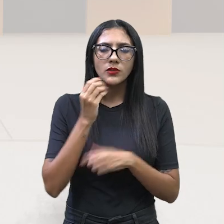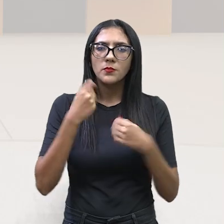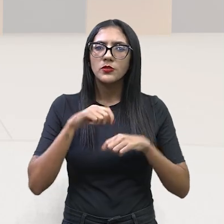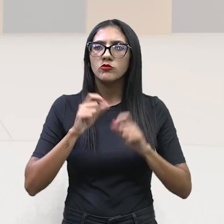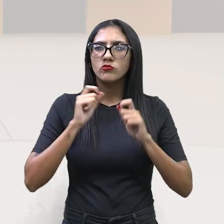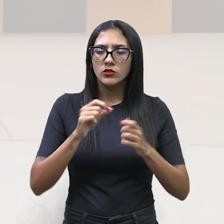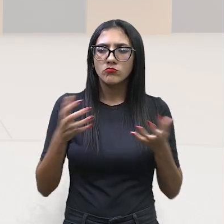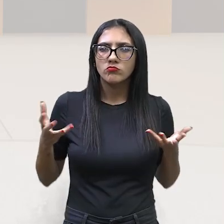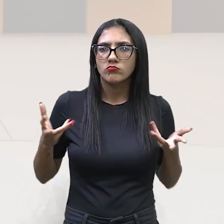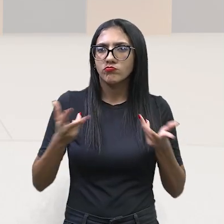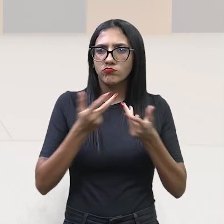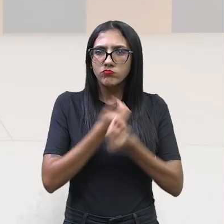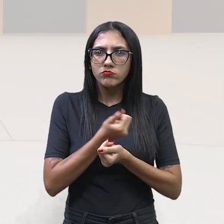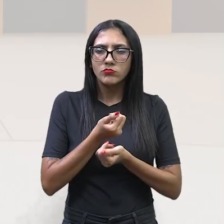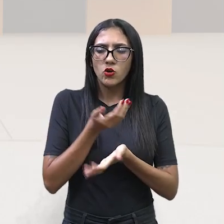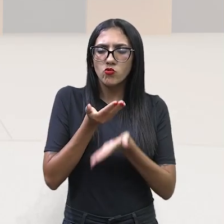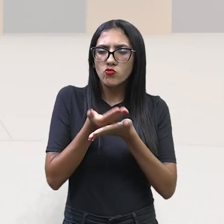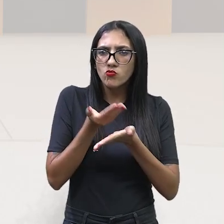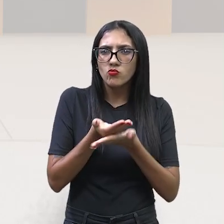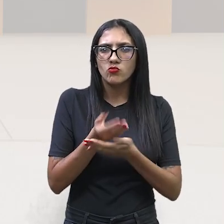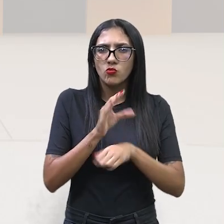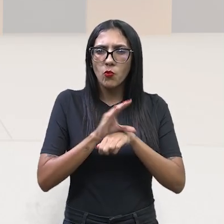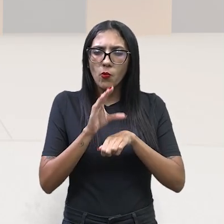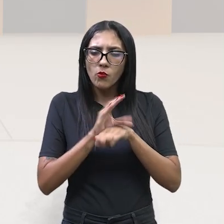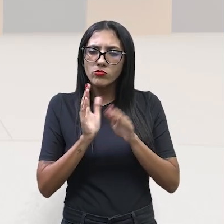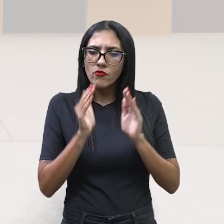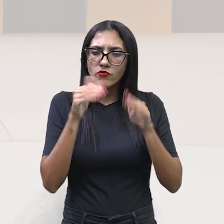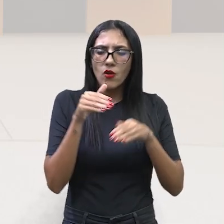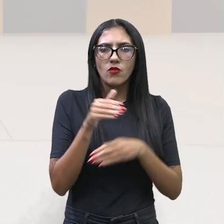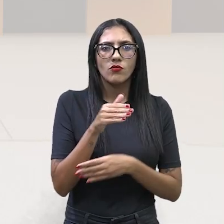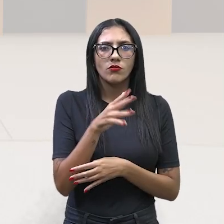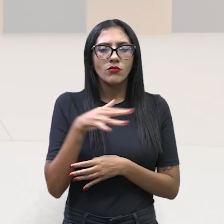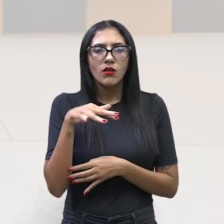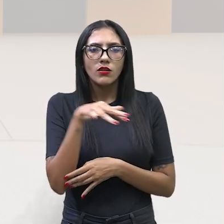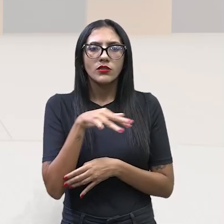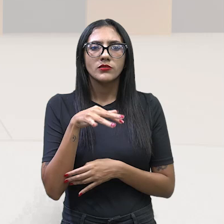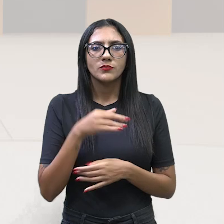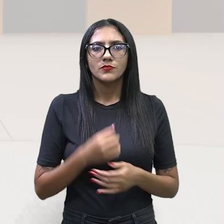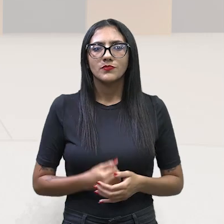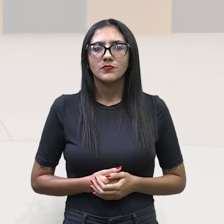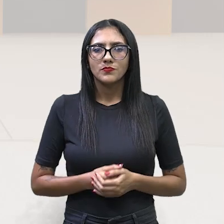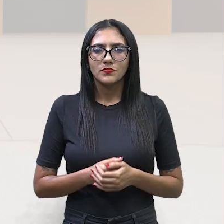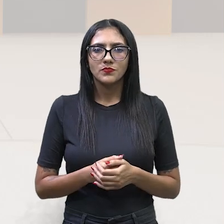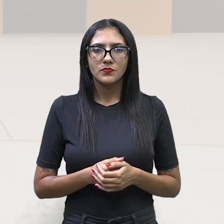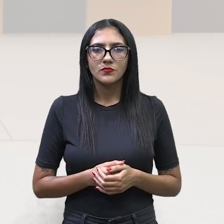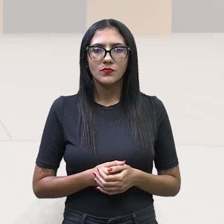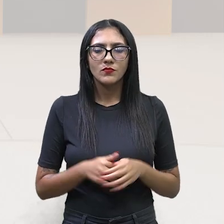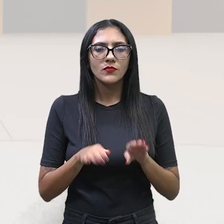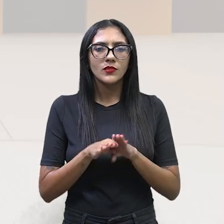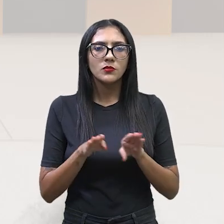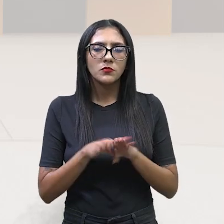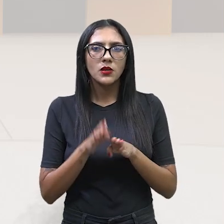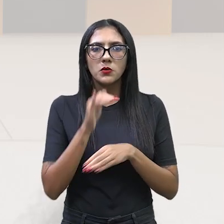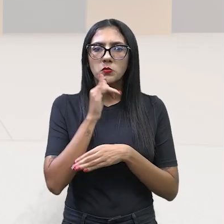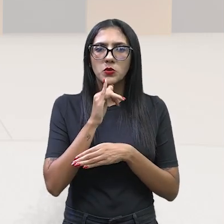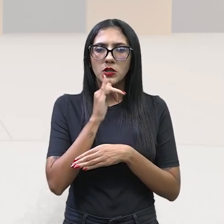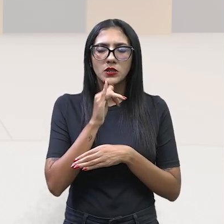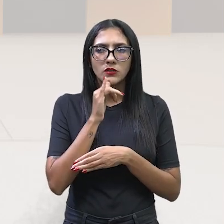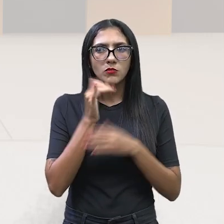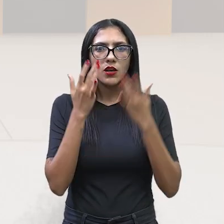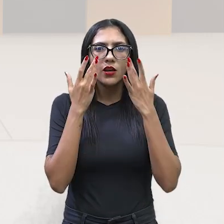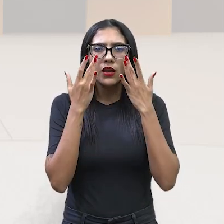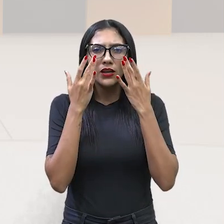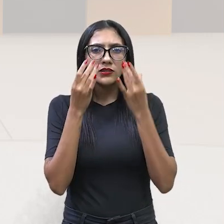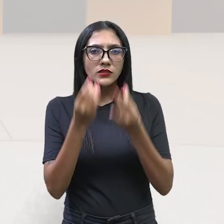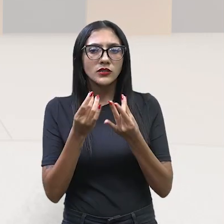qualificação, estudar sempre, né? Estar, como você falou no início da aula, professora, estar antenado,